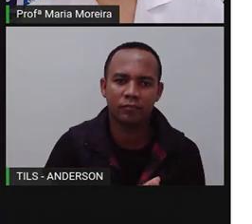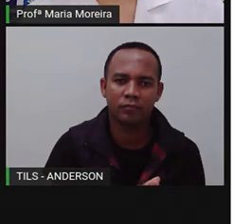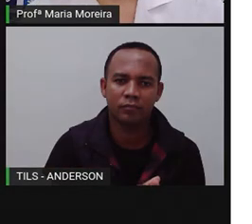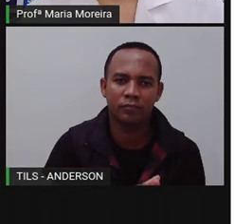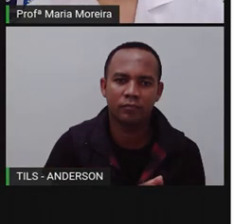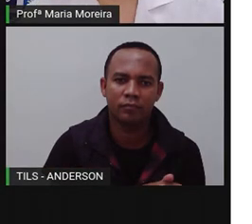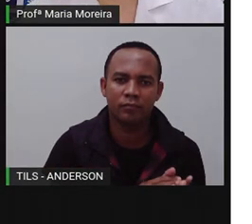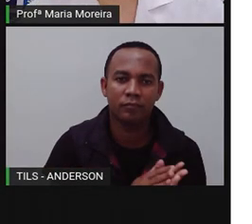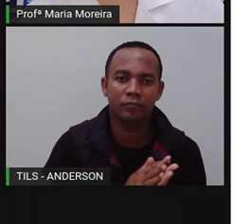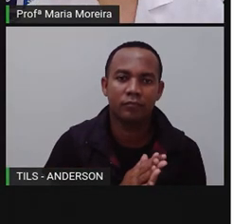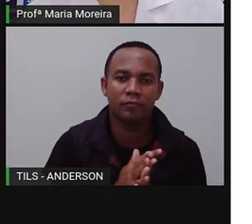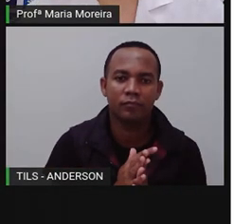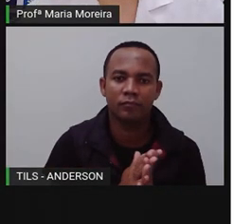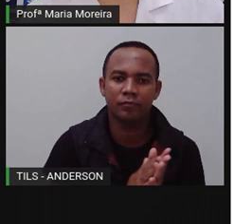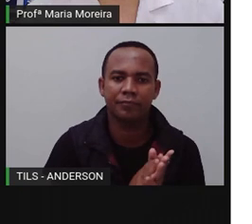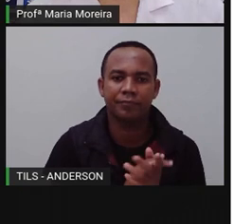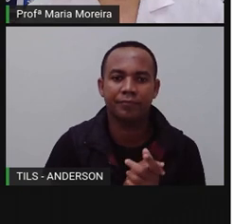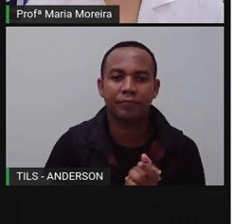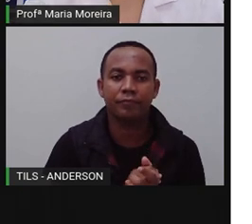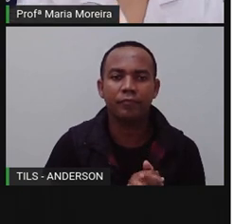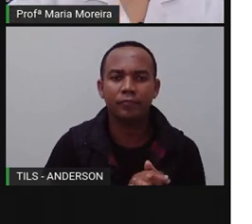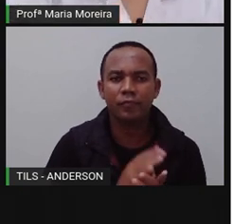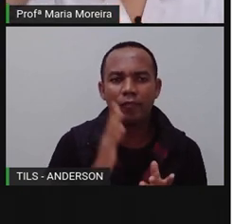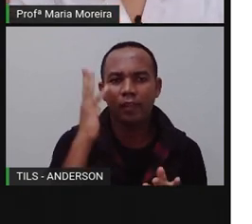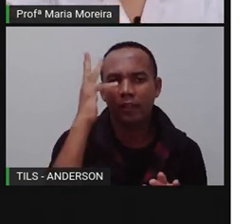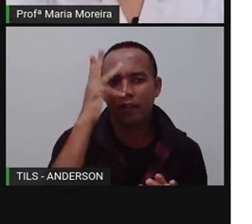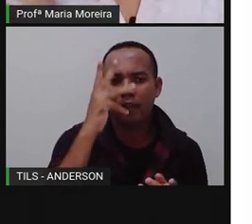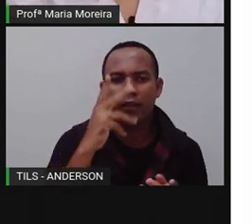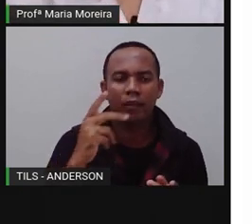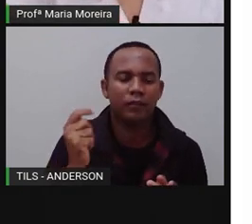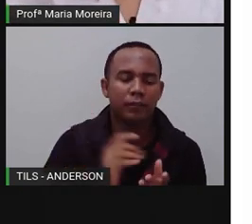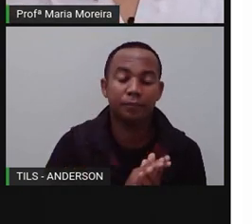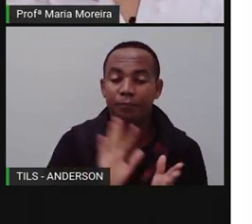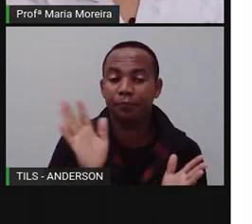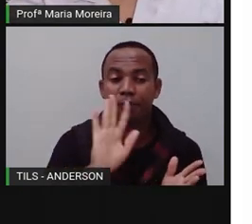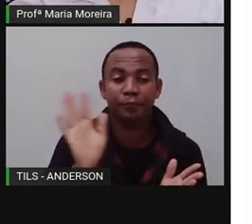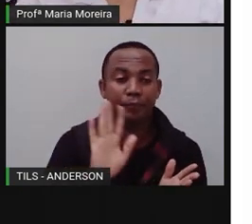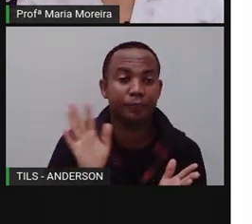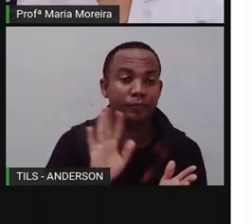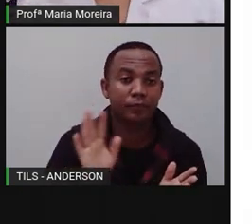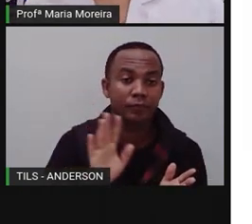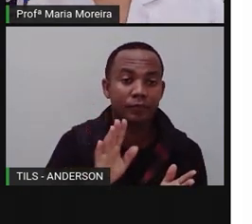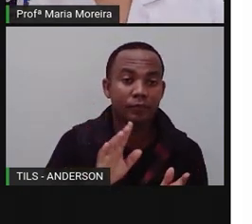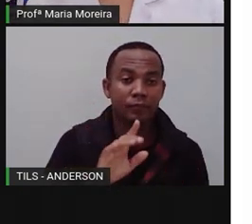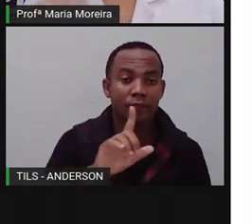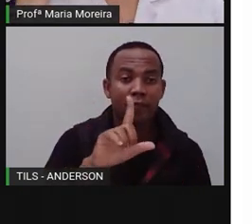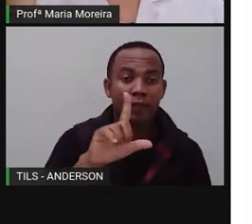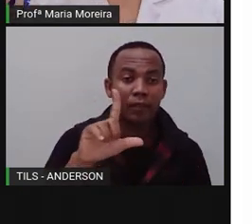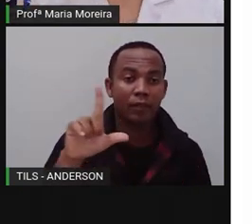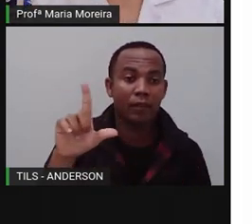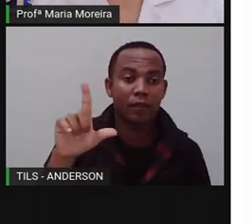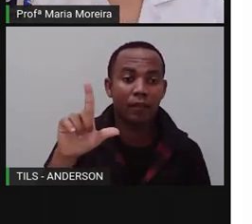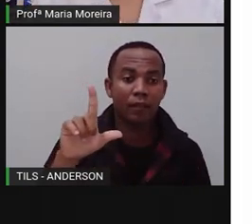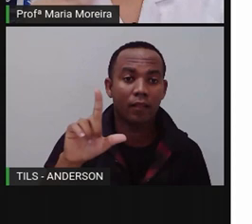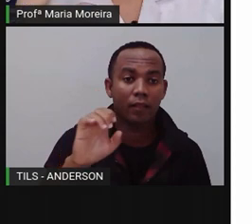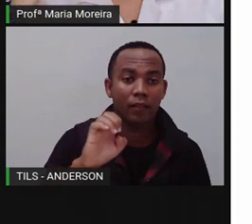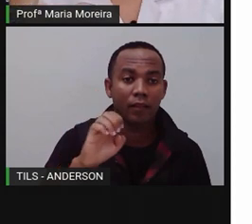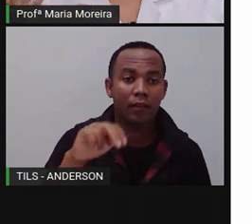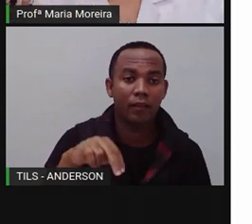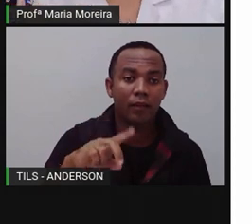Vamos lá. Lindas! Vamos falar, que a prof falando, né? Sobre várias coisas, e sobre